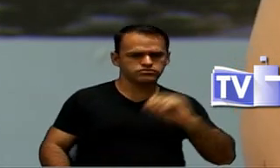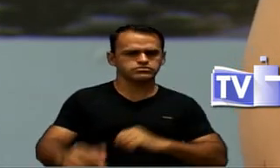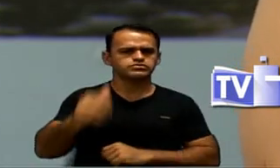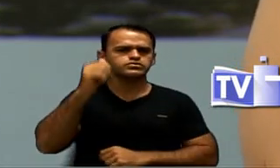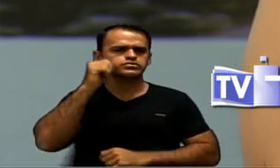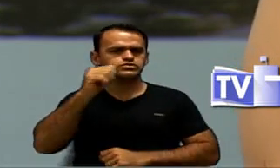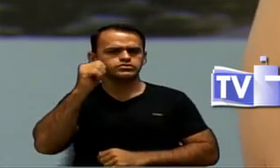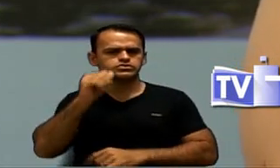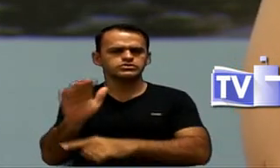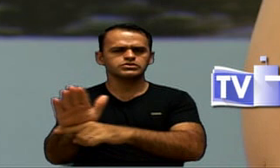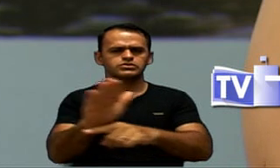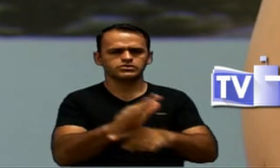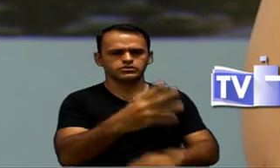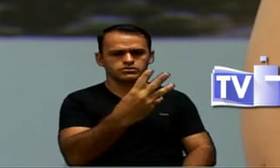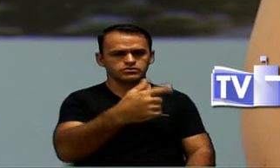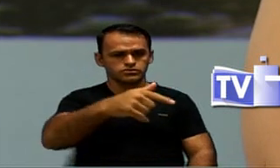atenderam